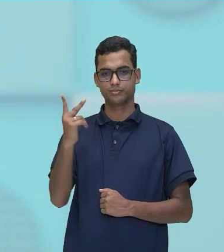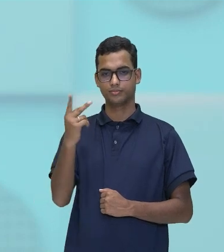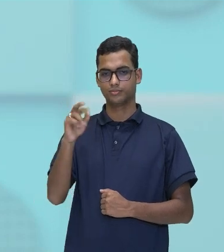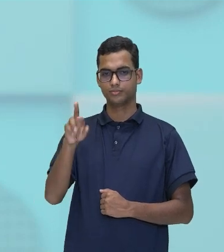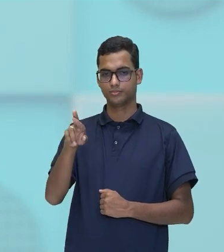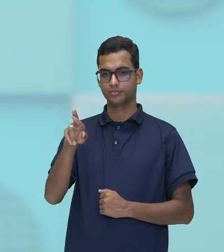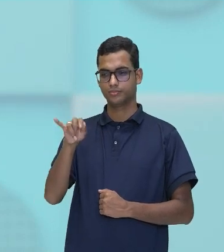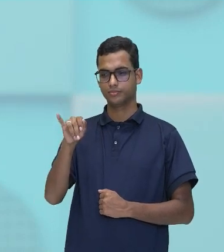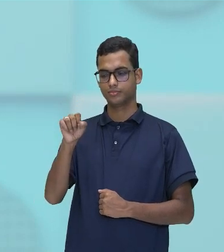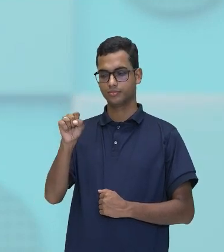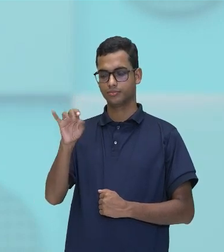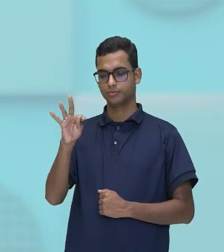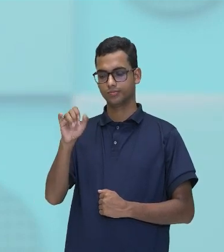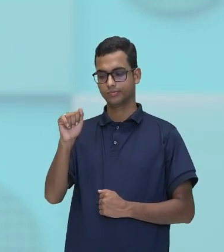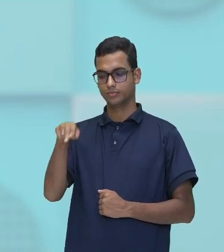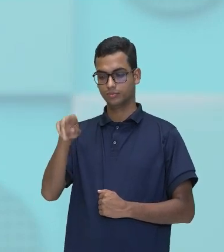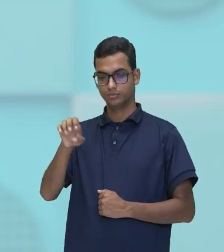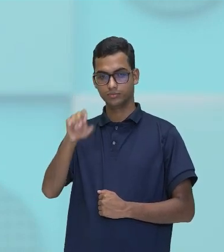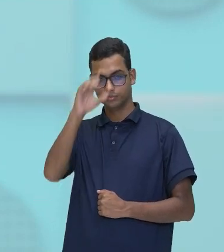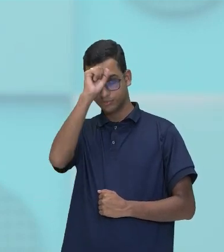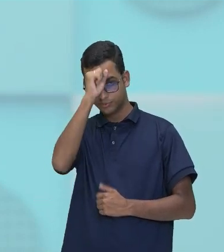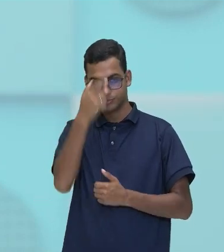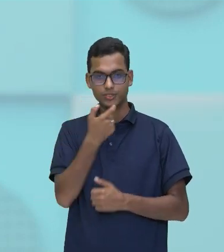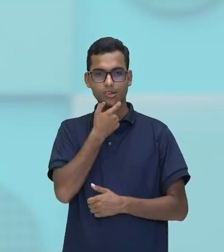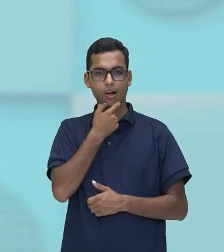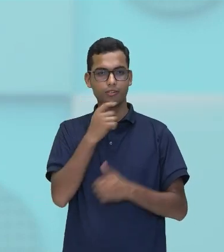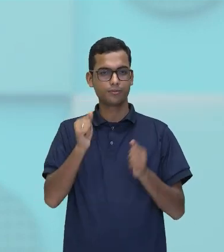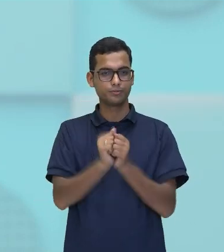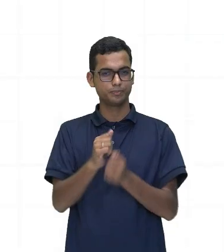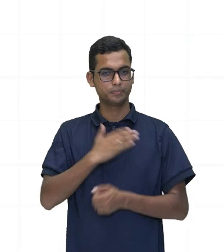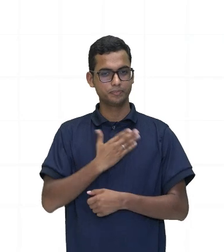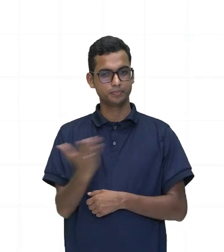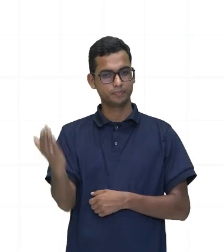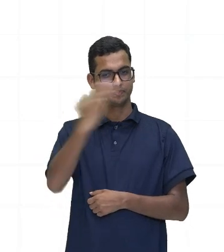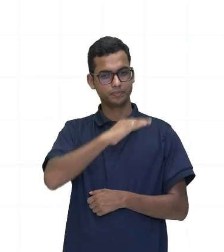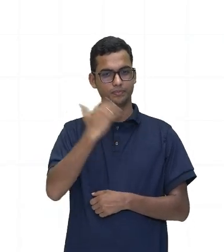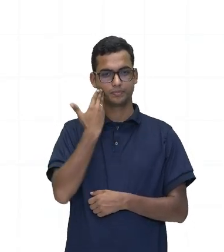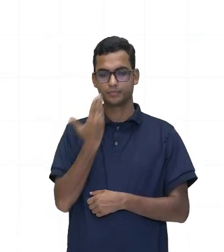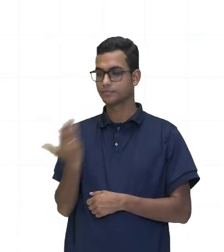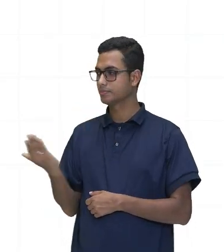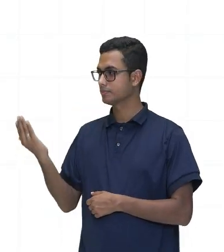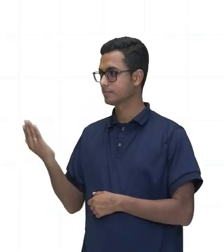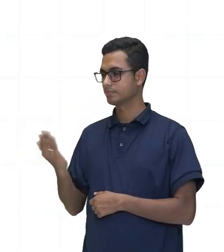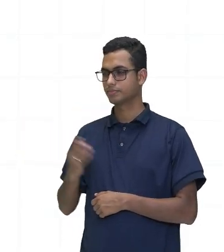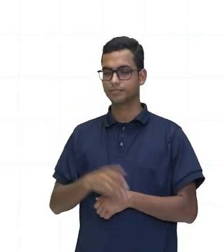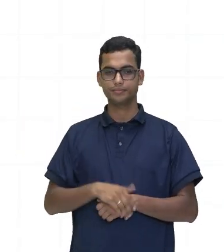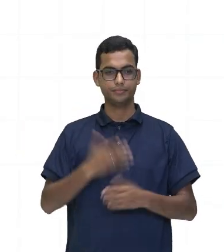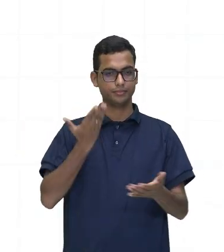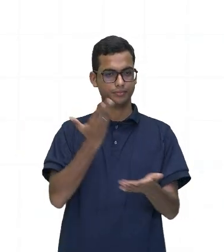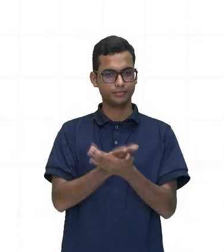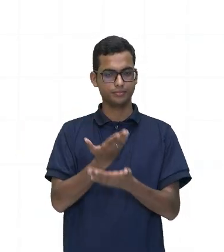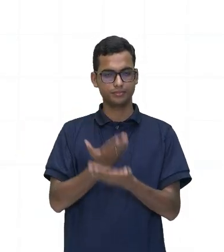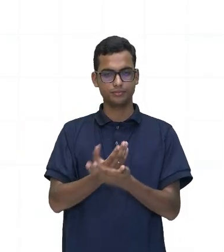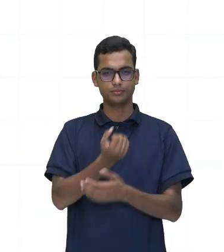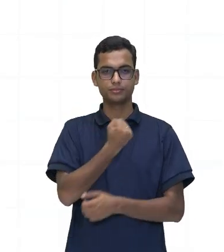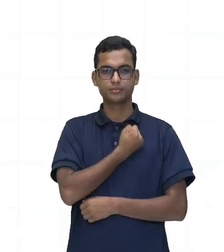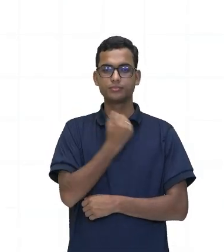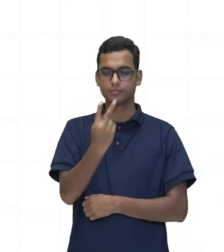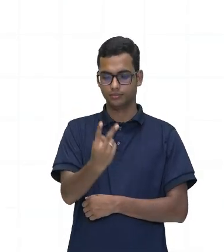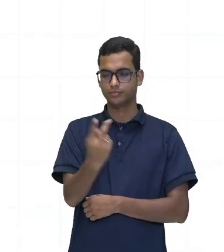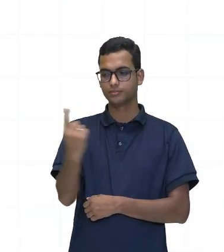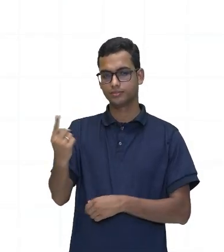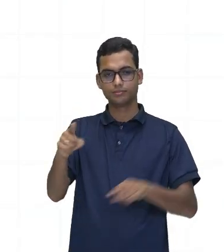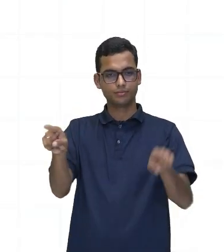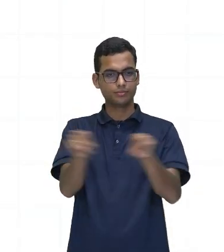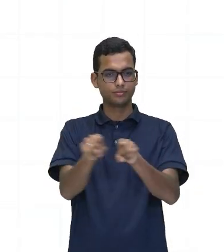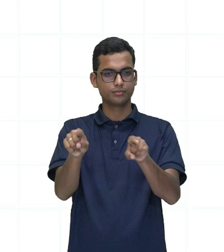Mourão e vocês vão aprender inglês comigo. Confiram a aula. É a aula 21, revisão